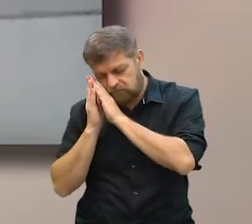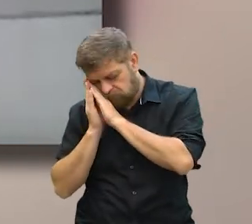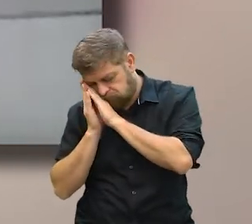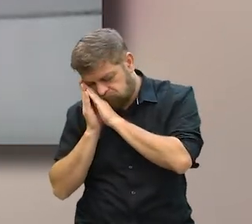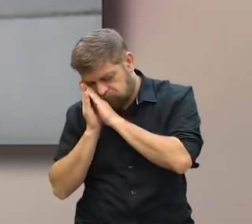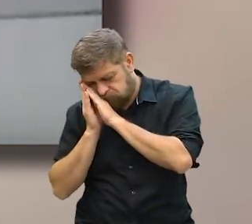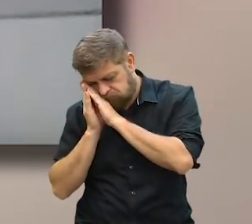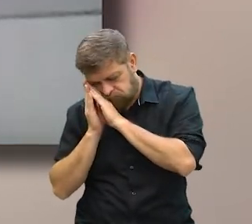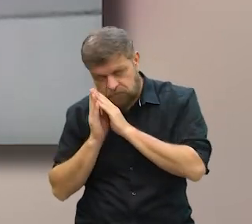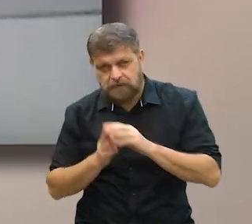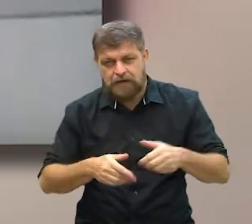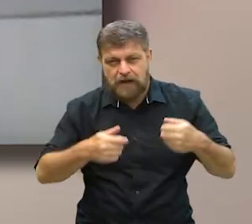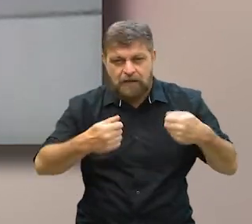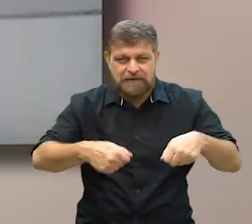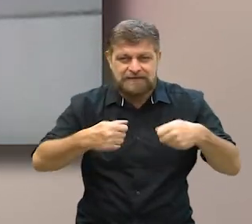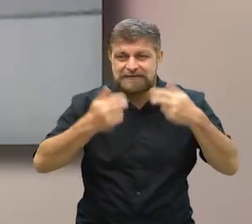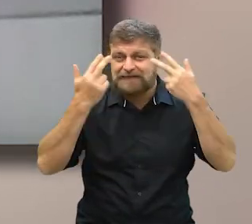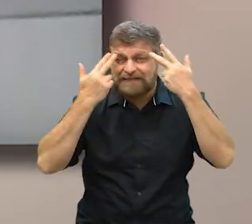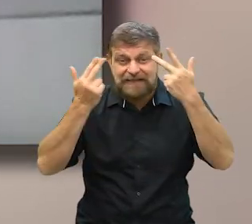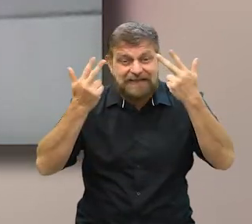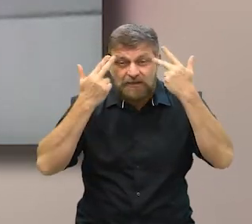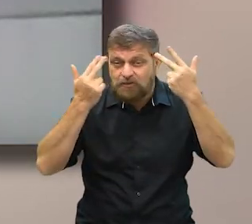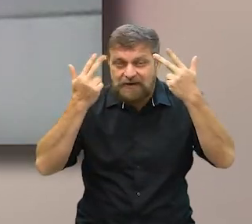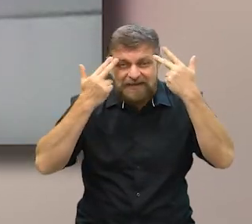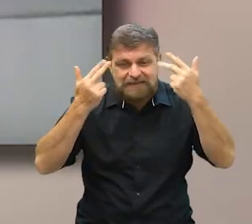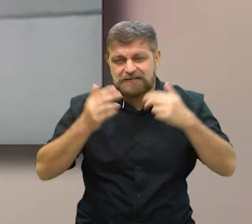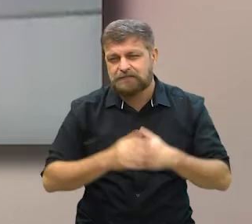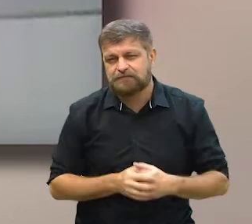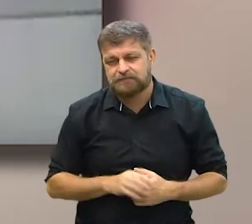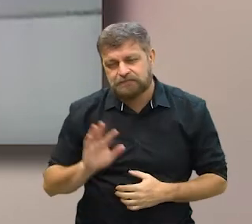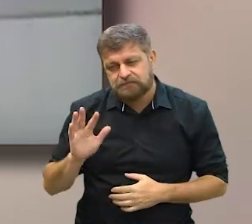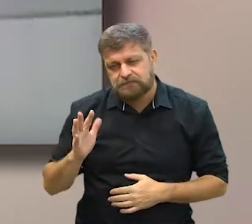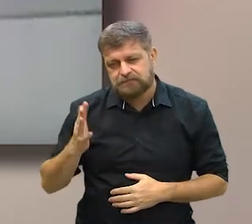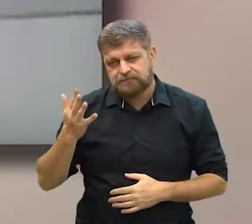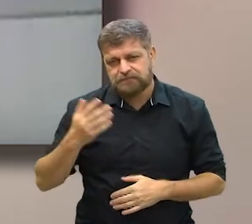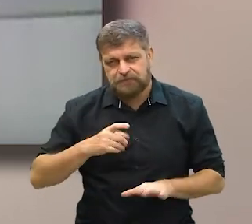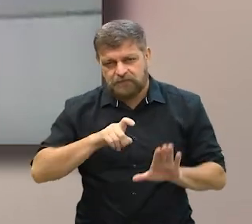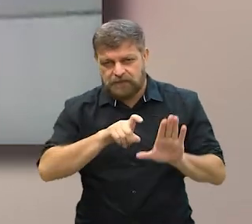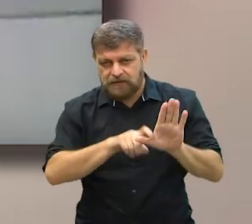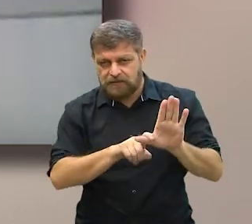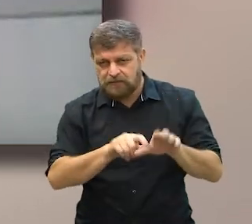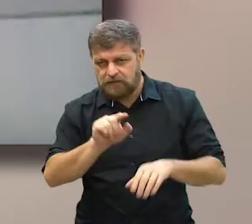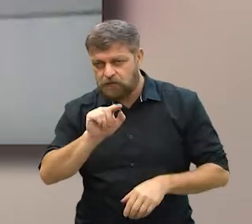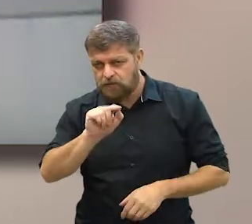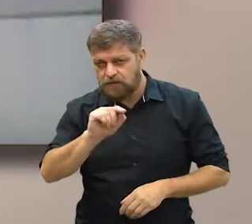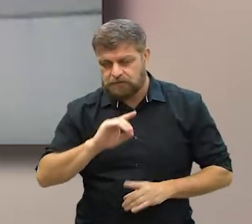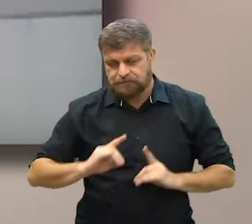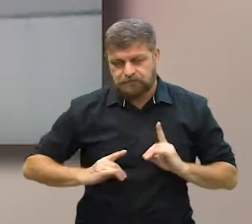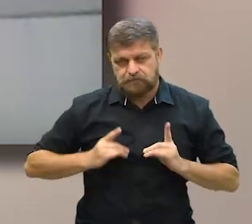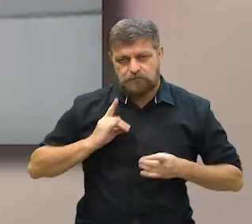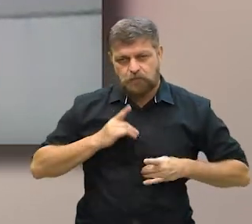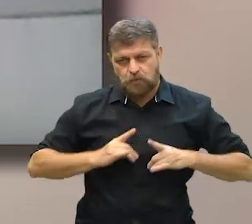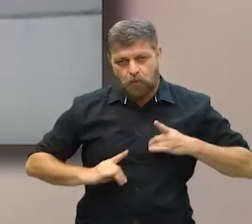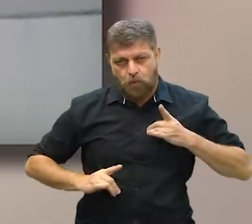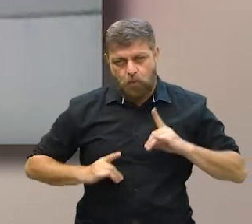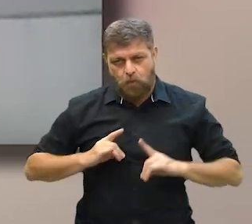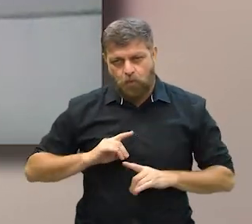consolidado. Então, isso é necessário, é da natureza, né? E isso depende de um